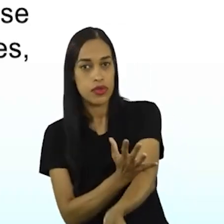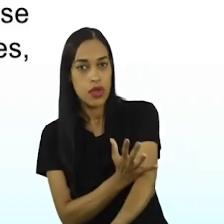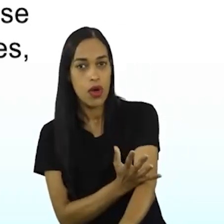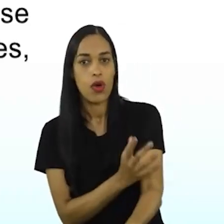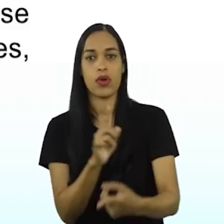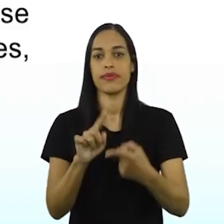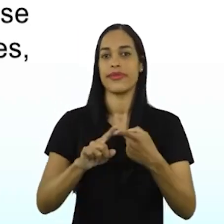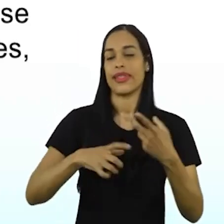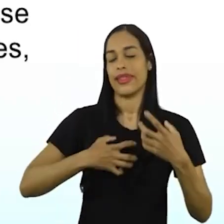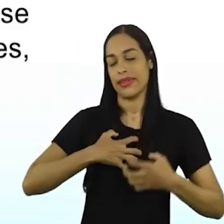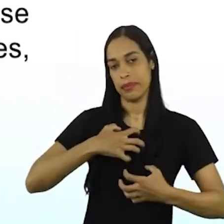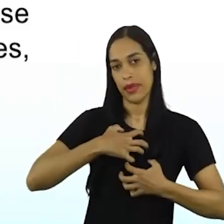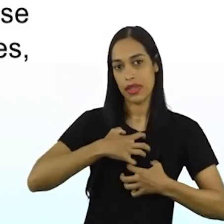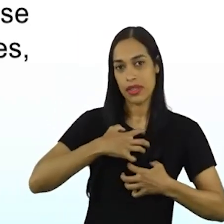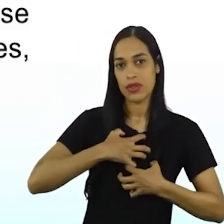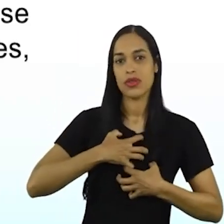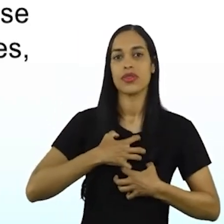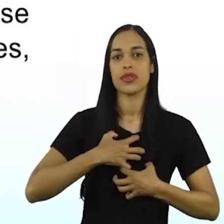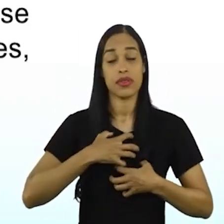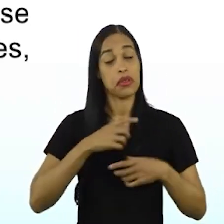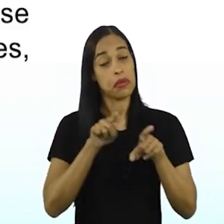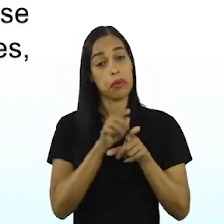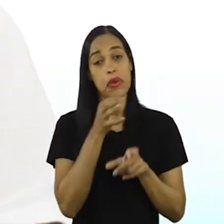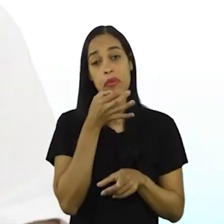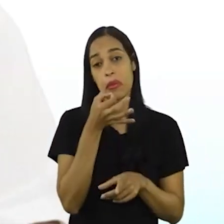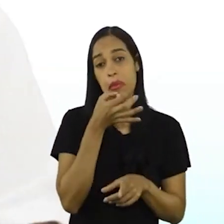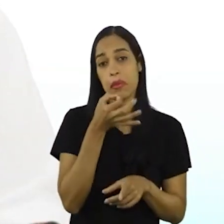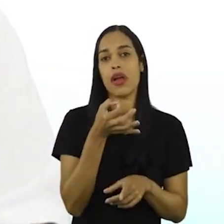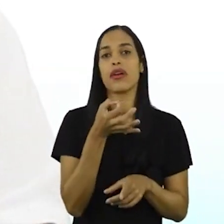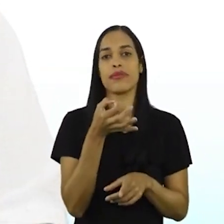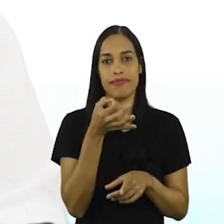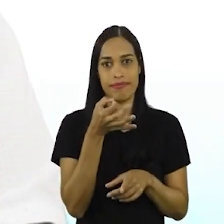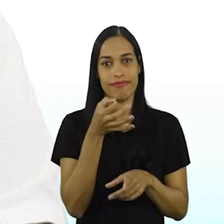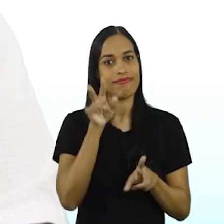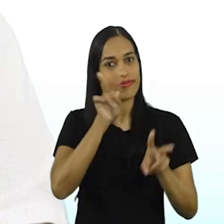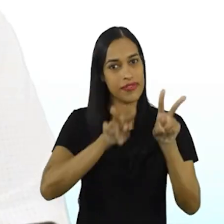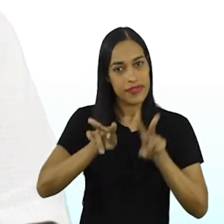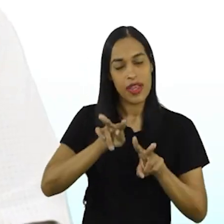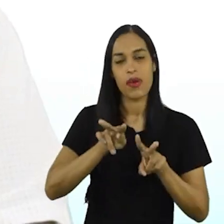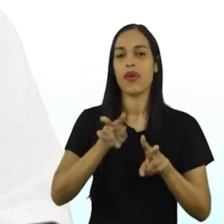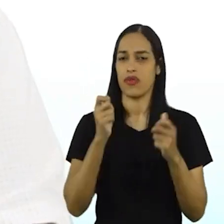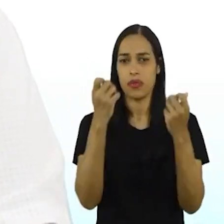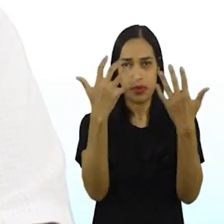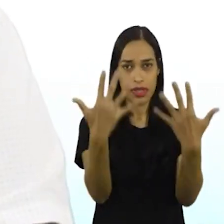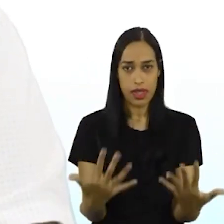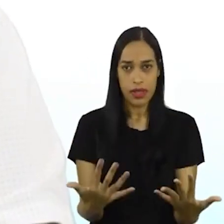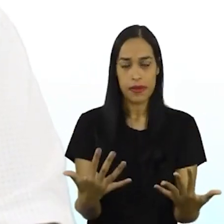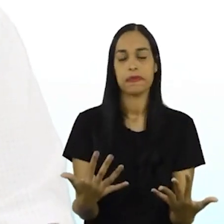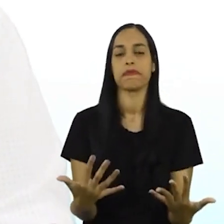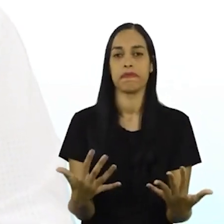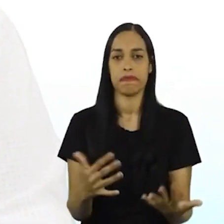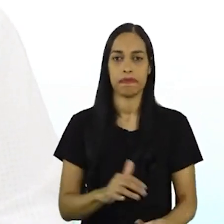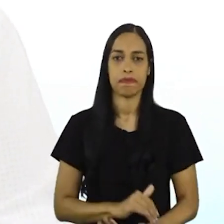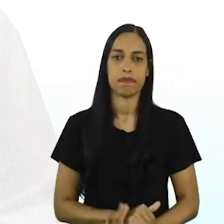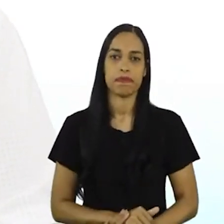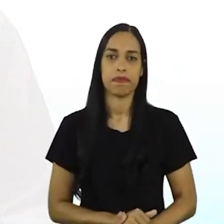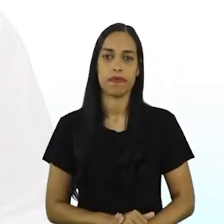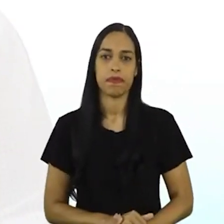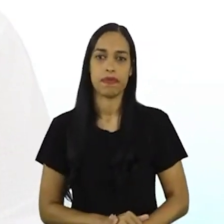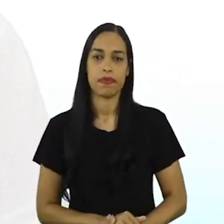emoções, sentimentos e pontos de vista. Eu acabei de falar. Então, ó, quando eu